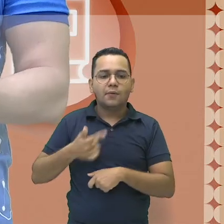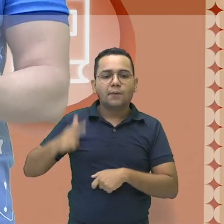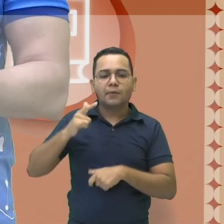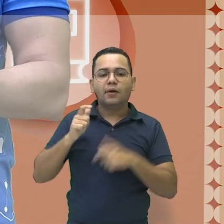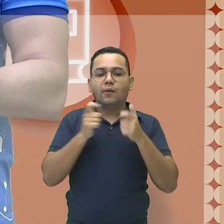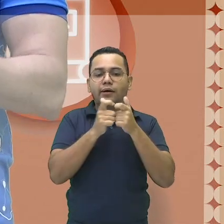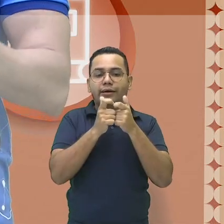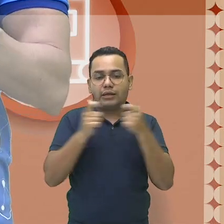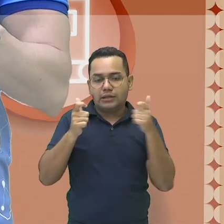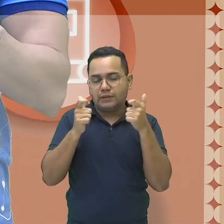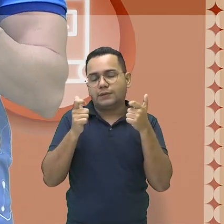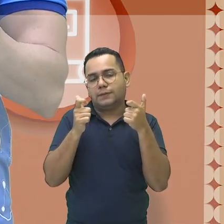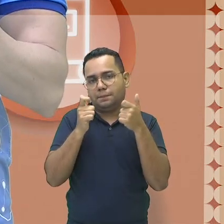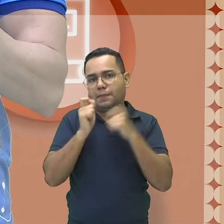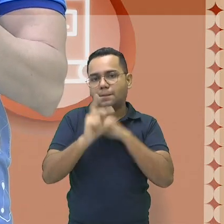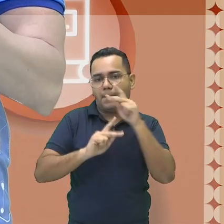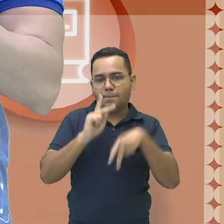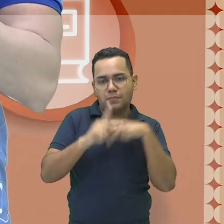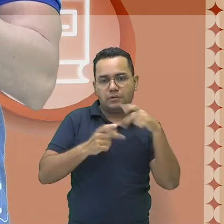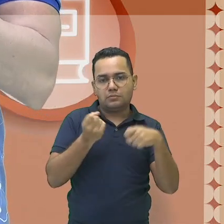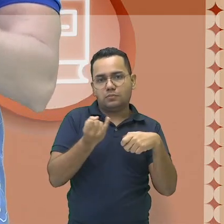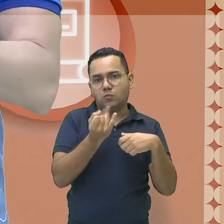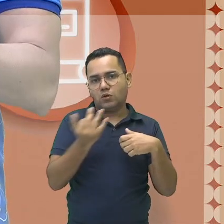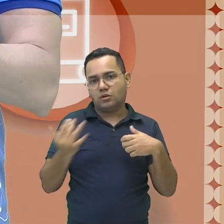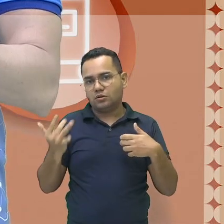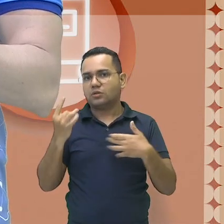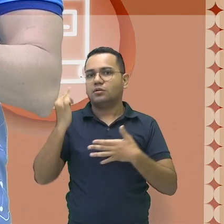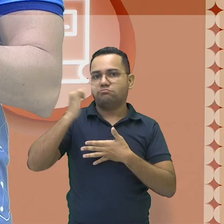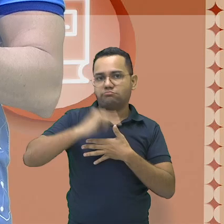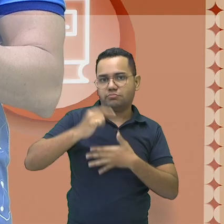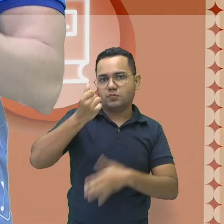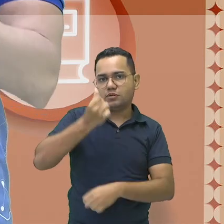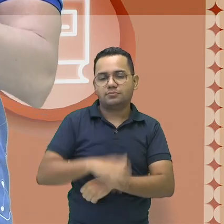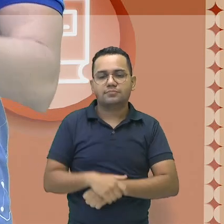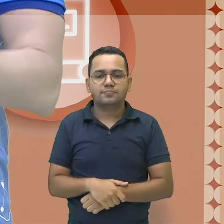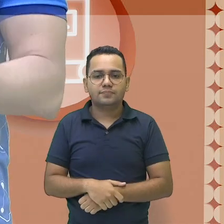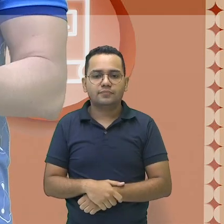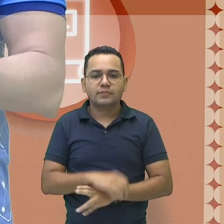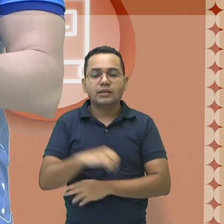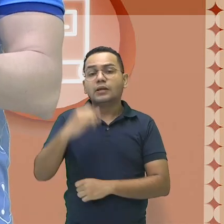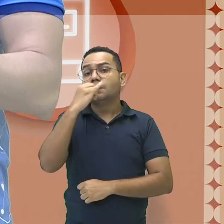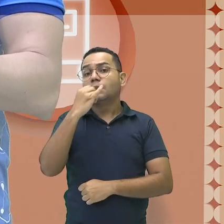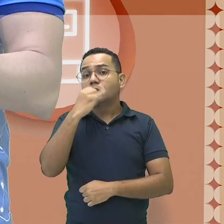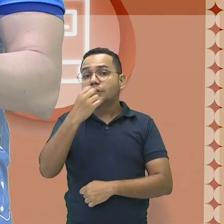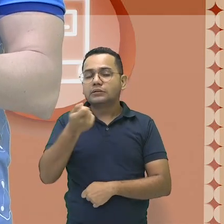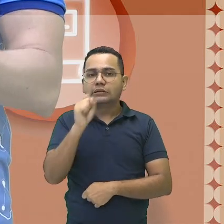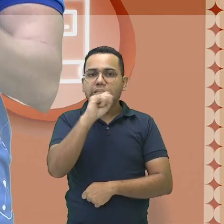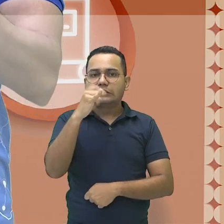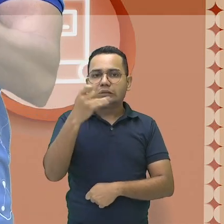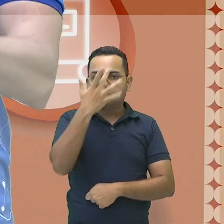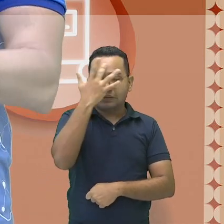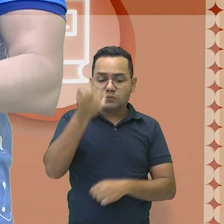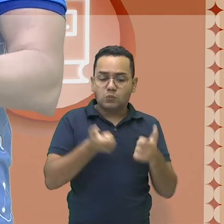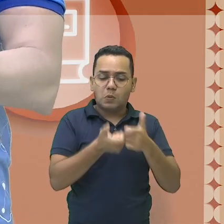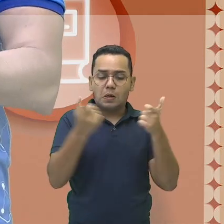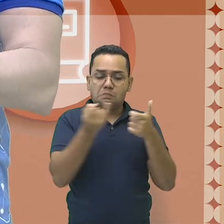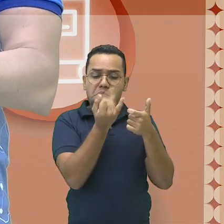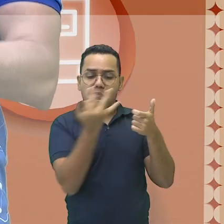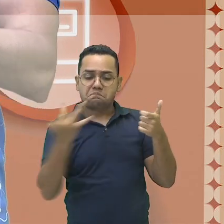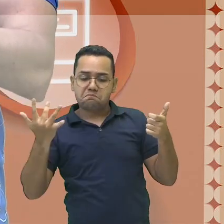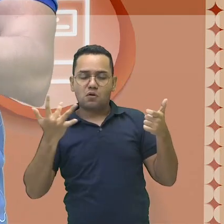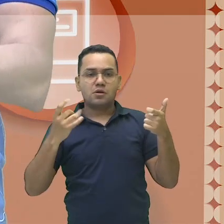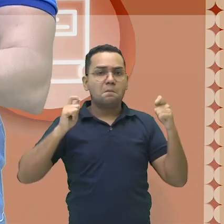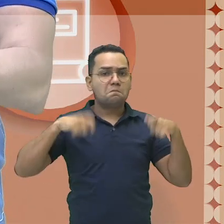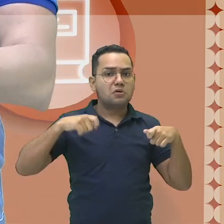e conservação do meio ambiente. Quanto mais pessoas a gente tem no nosso planeta, mais a gente consome recurso natural, mais